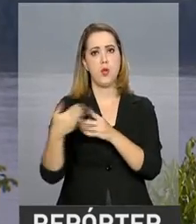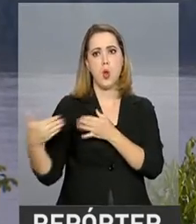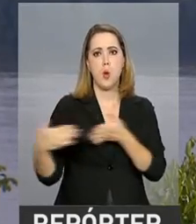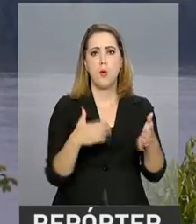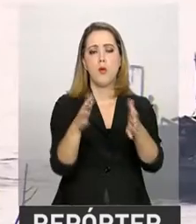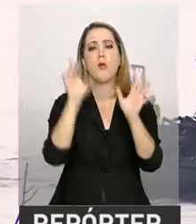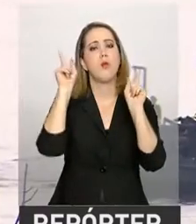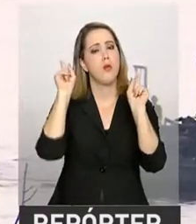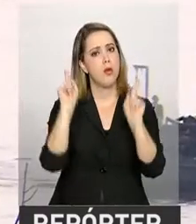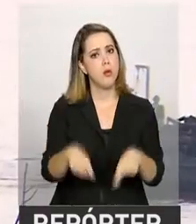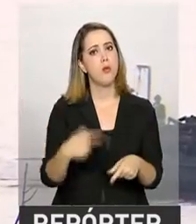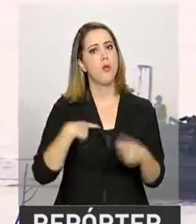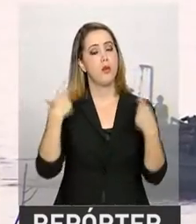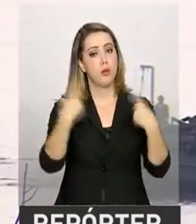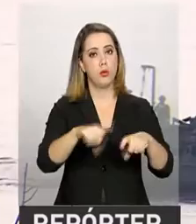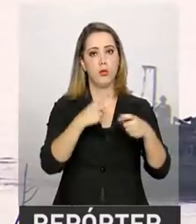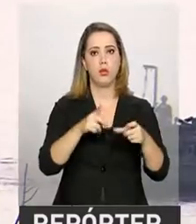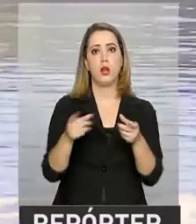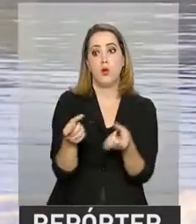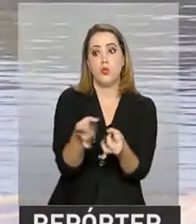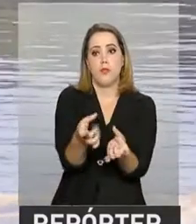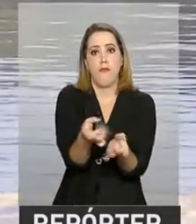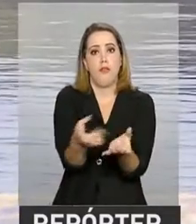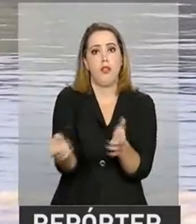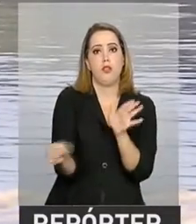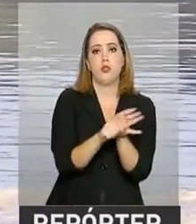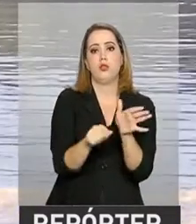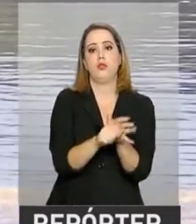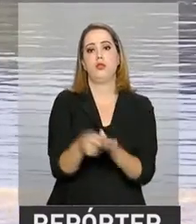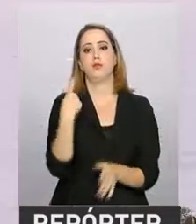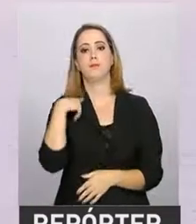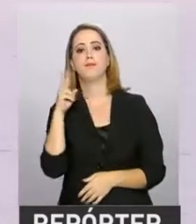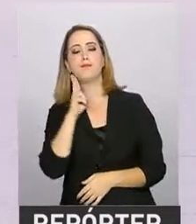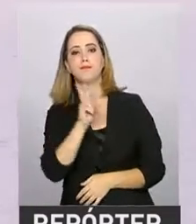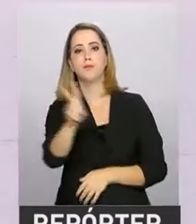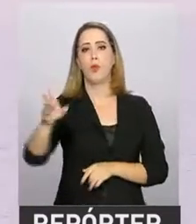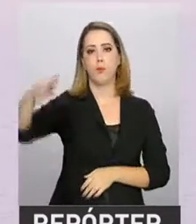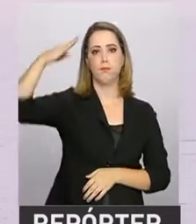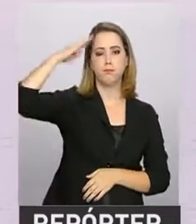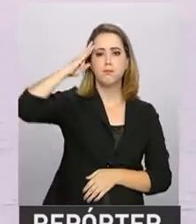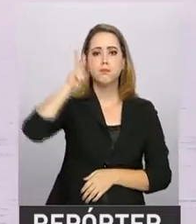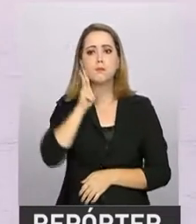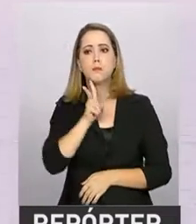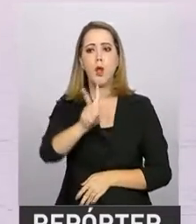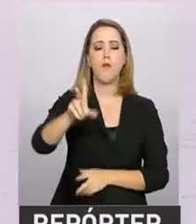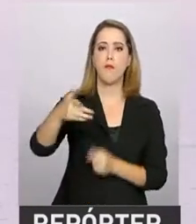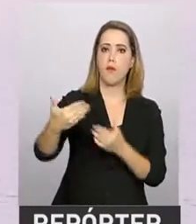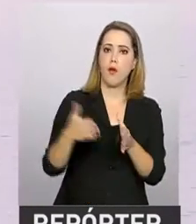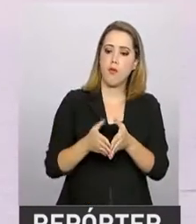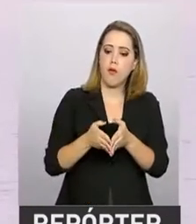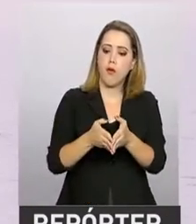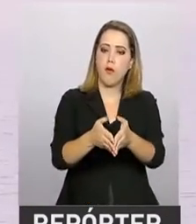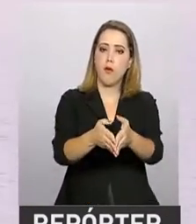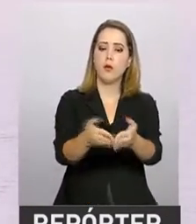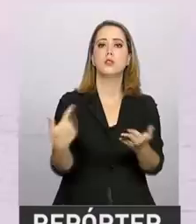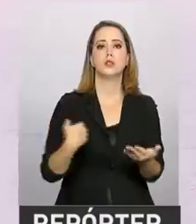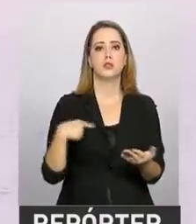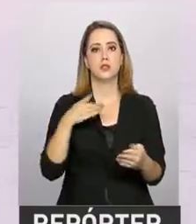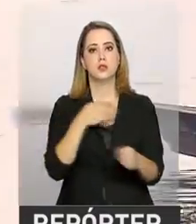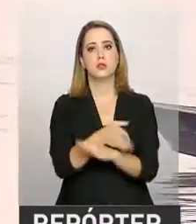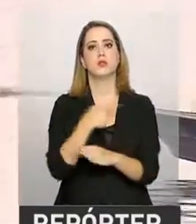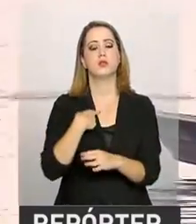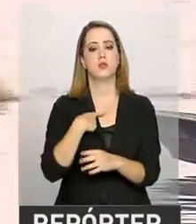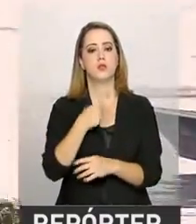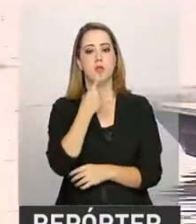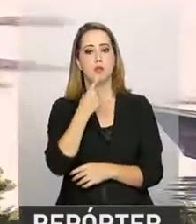país vizinho. E é a ação dos militares para interceptar embarcações suspeitas vindas da Colômbia que quebra o silêncio da